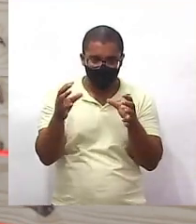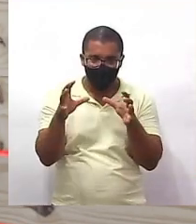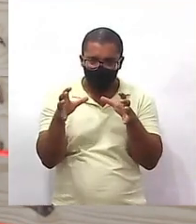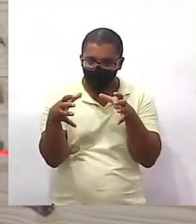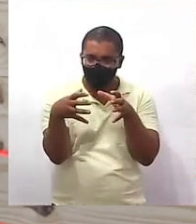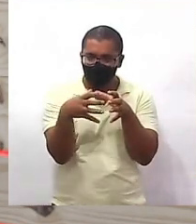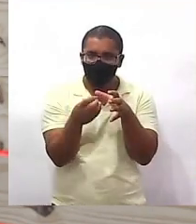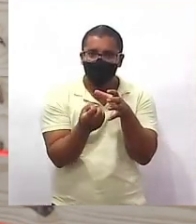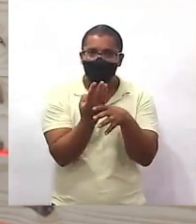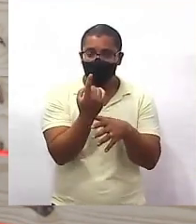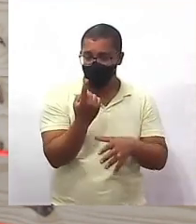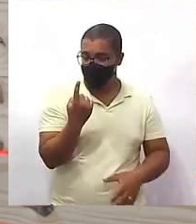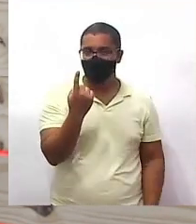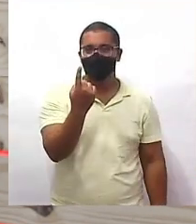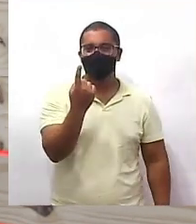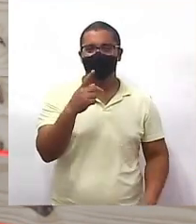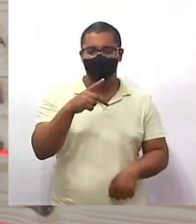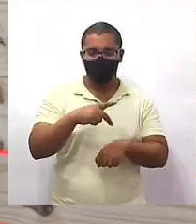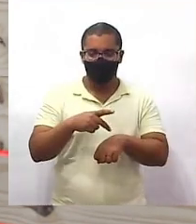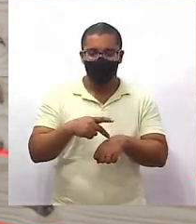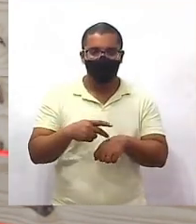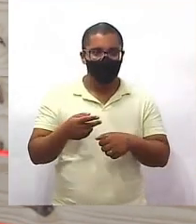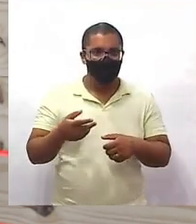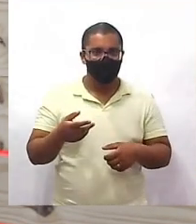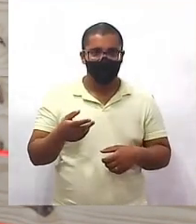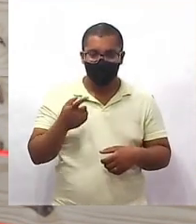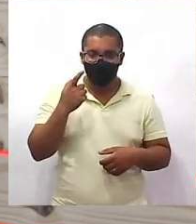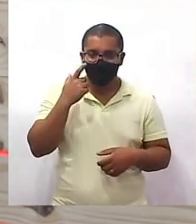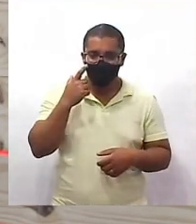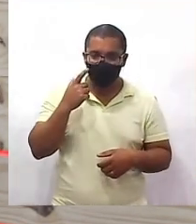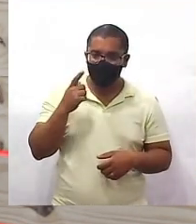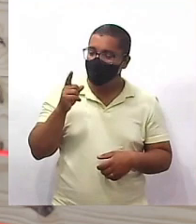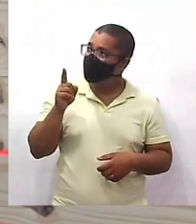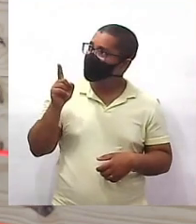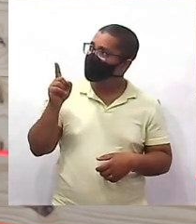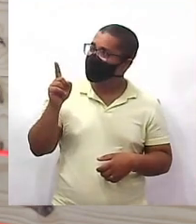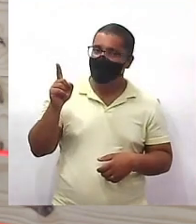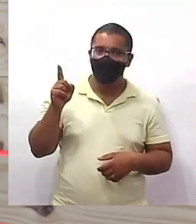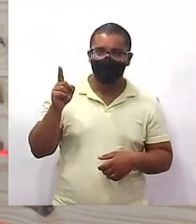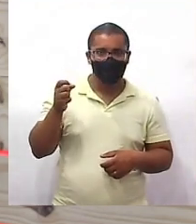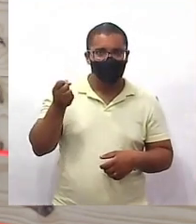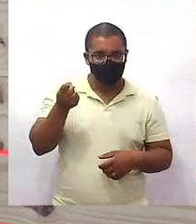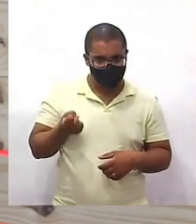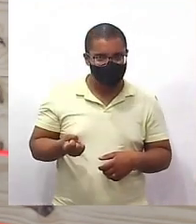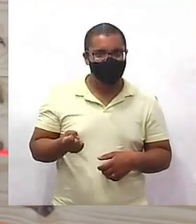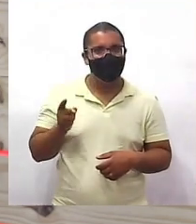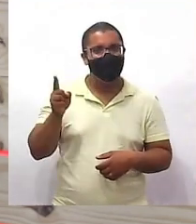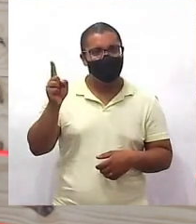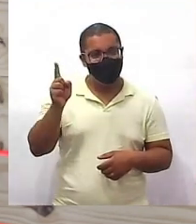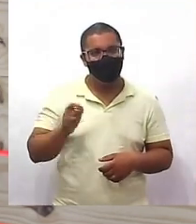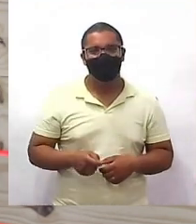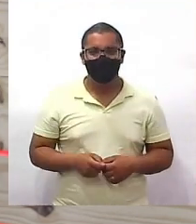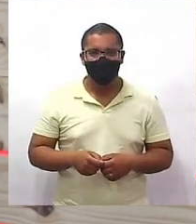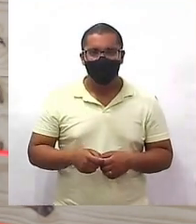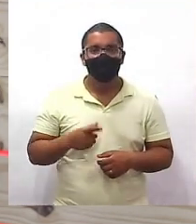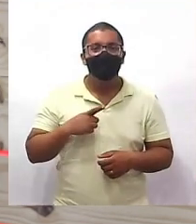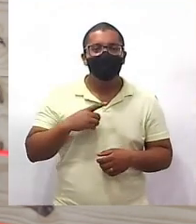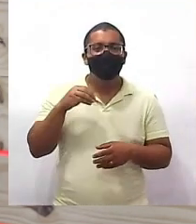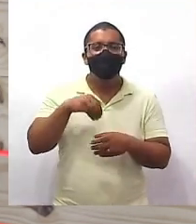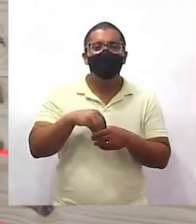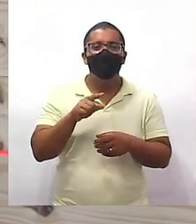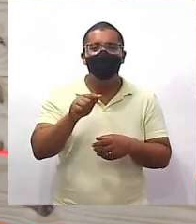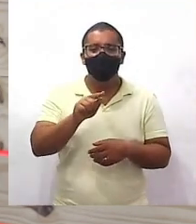uma única rocha. Ela é bem pesadinha, isso daqui depende da questão da densidade. Eu posso chamar isso daqui, no caso,